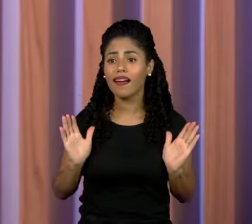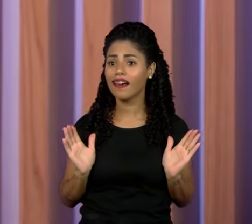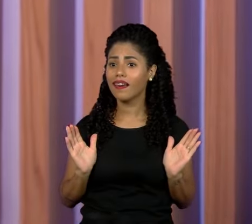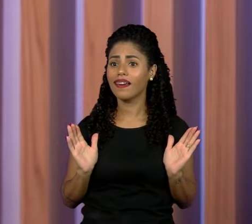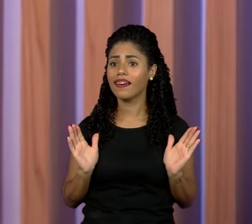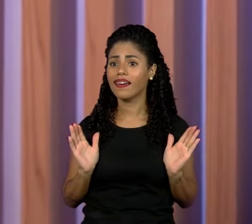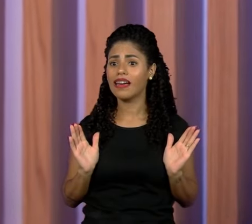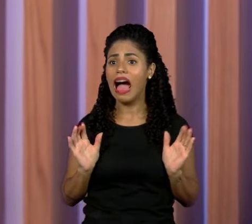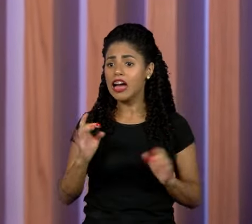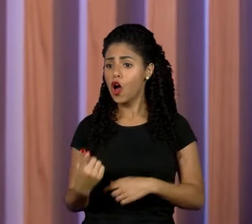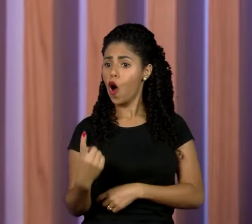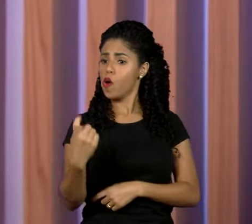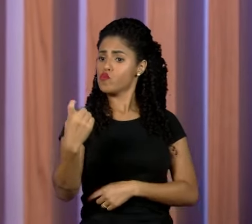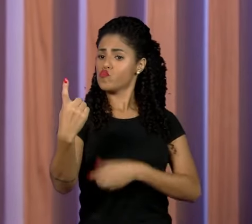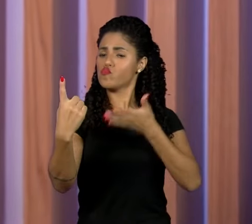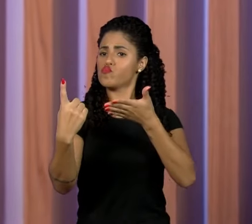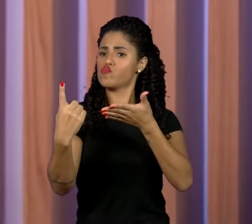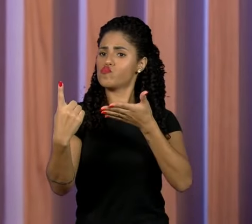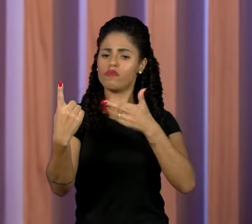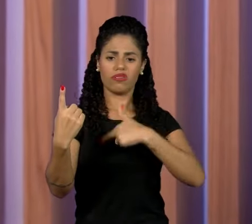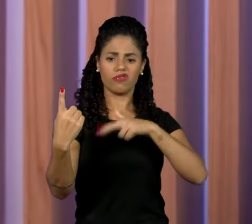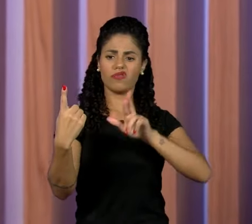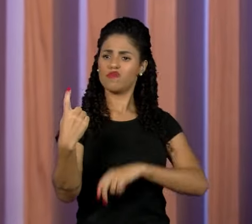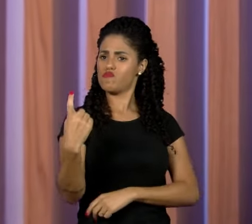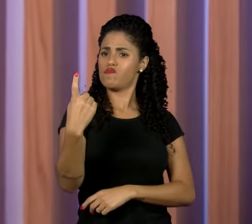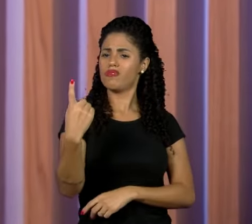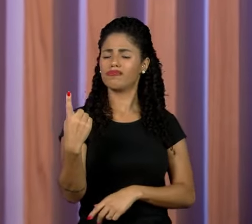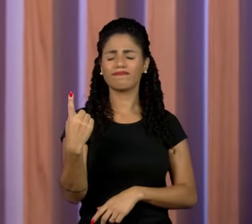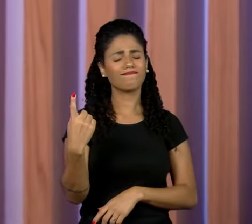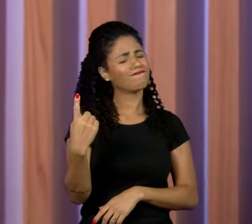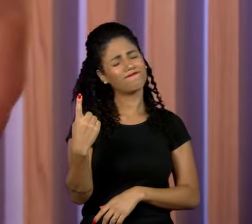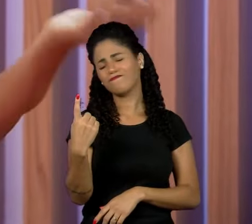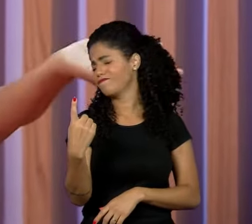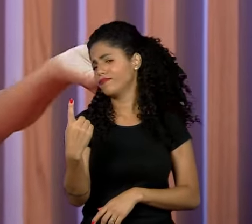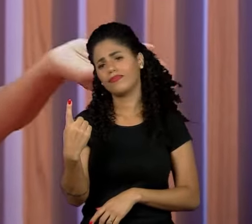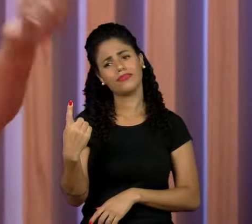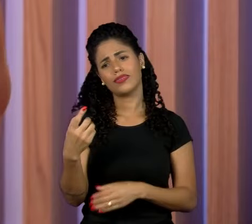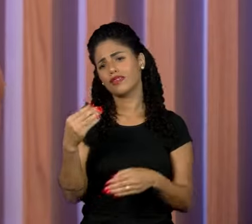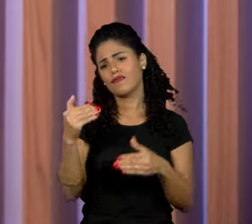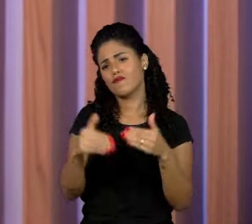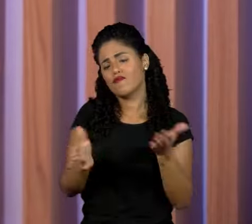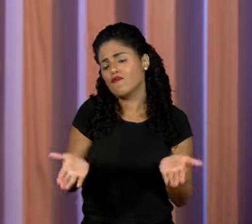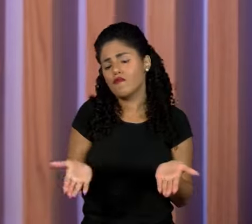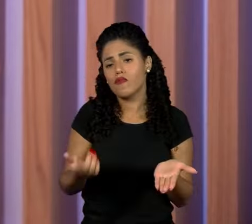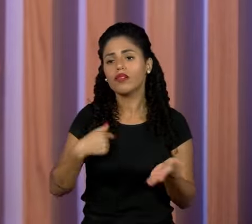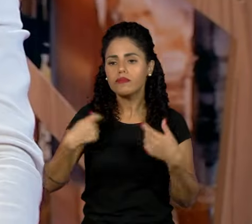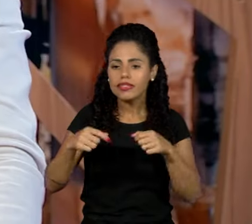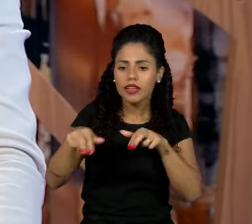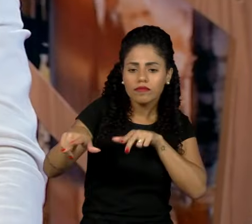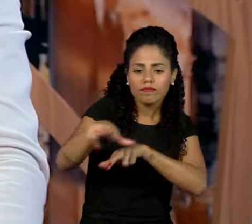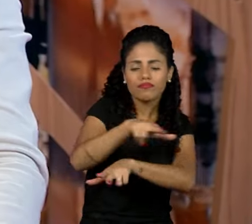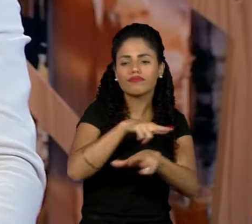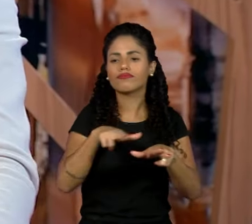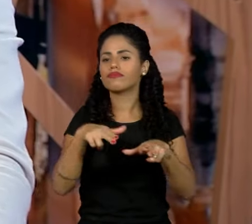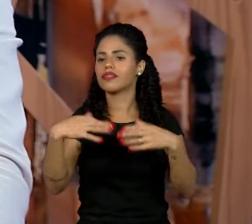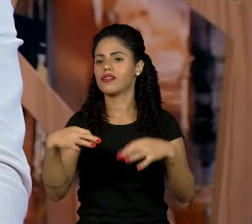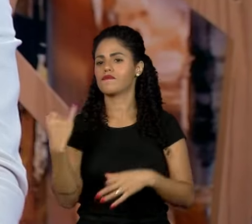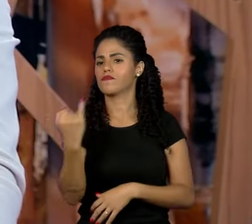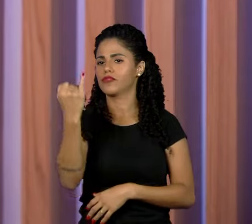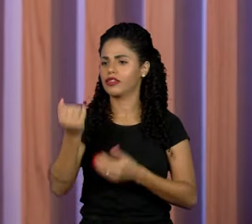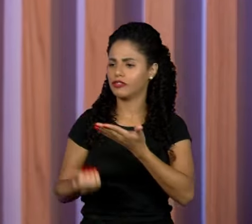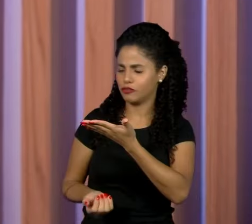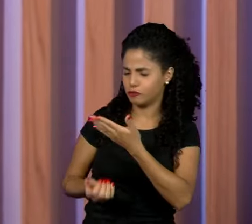só um símbolo de uma religião. Exato. Então, isso que Everton está chamando a atenção, que eu também acho